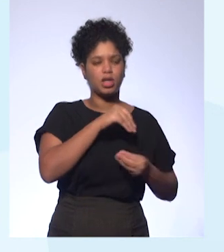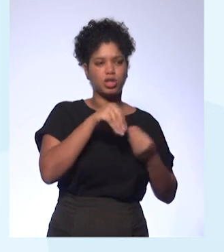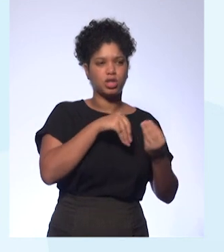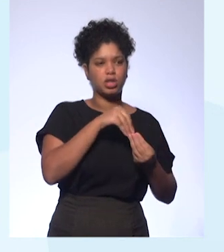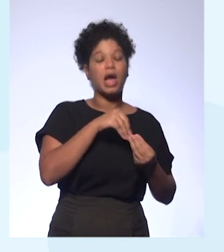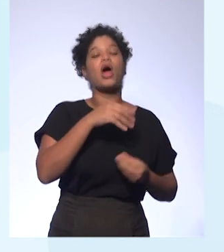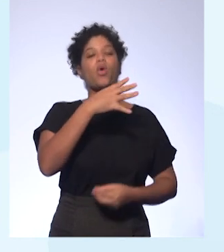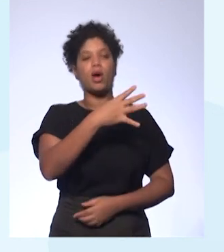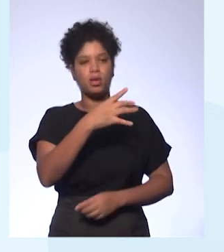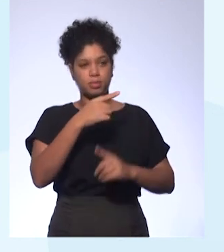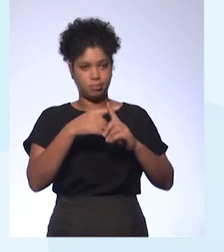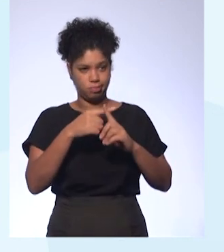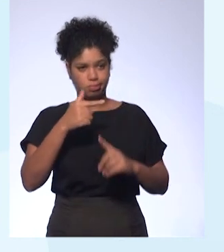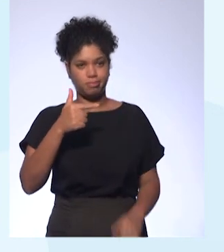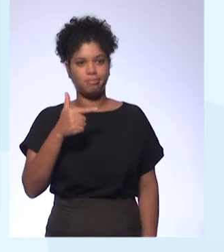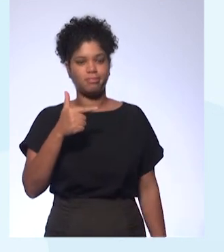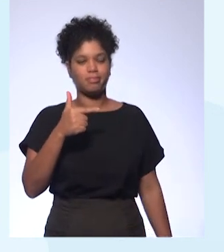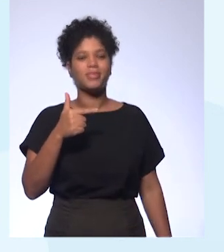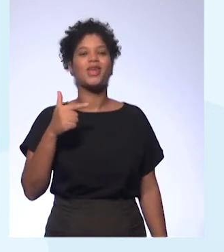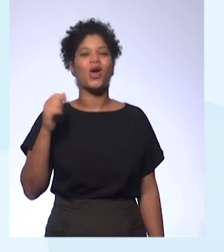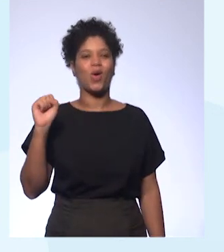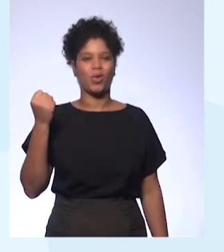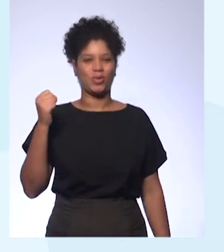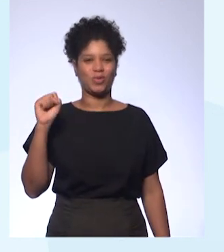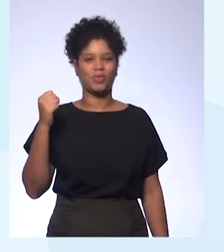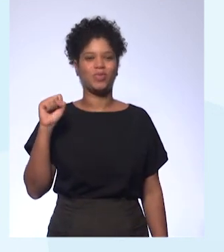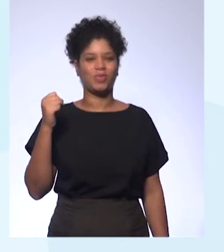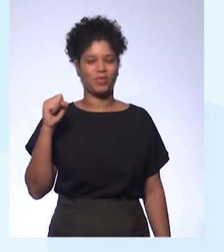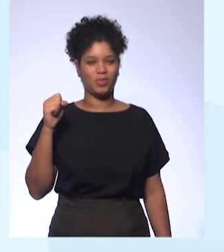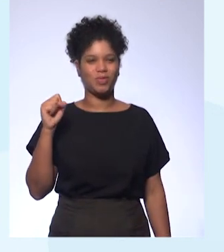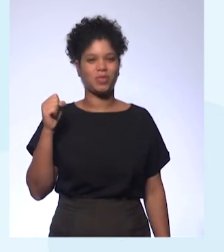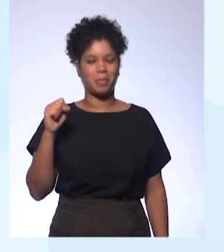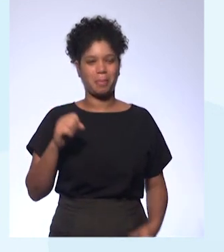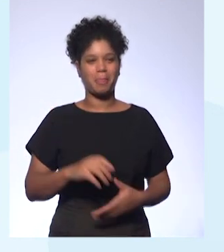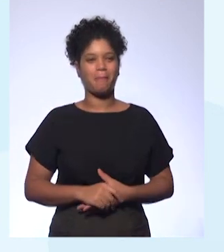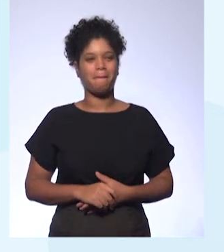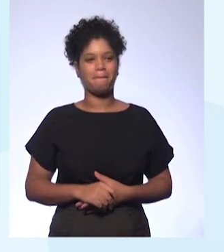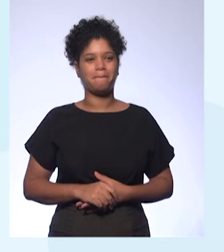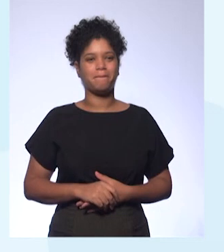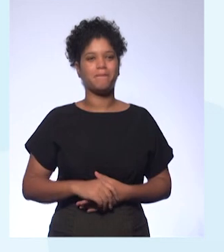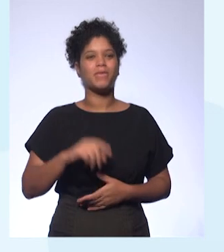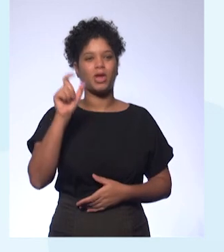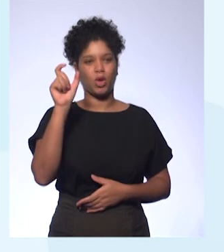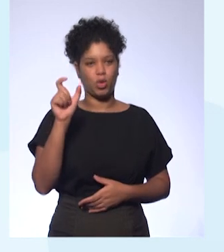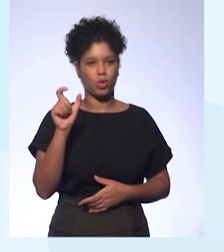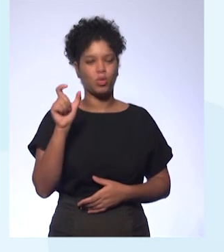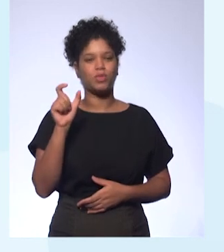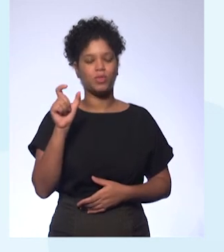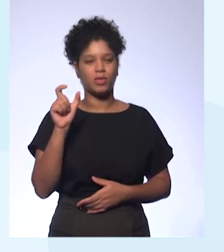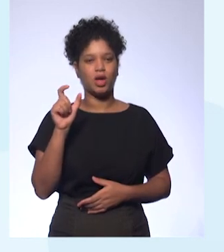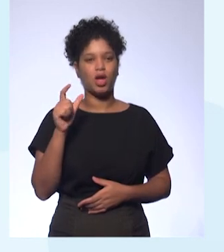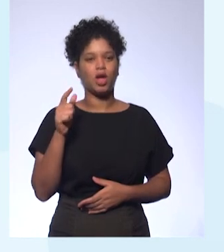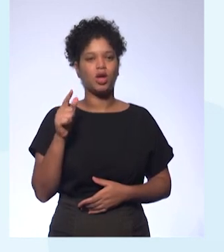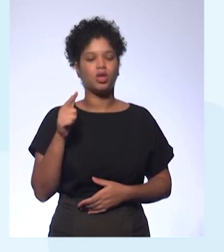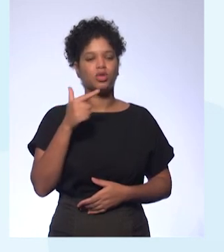vezes 2, 8. Do lado de cá, eu tenho 2